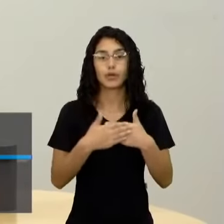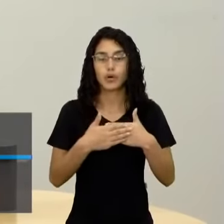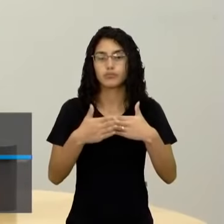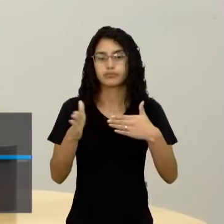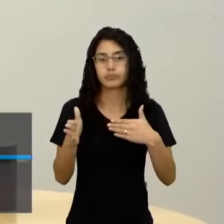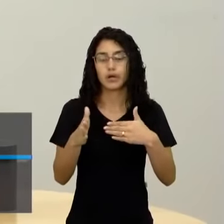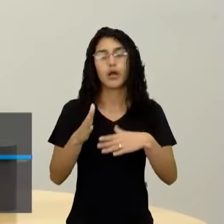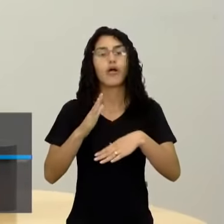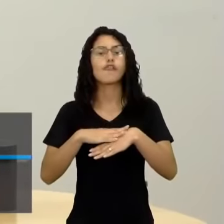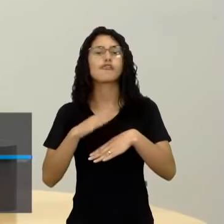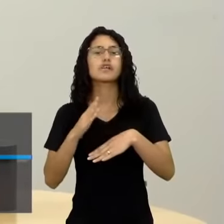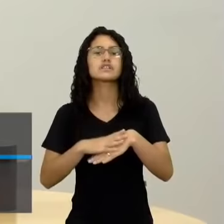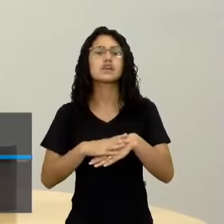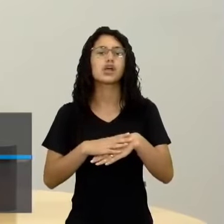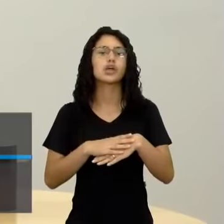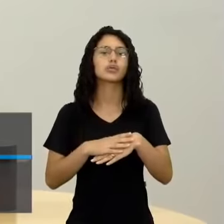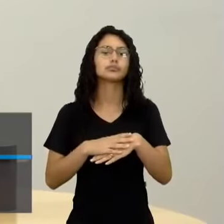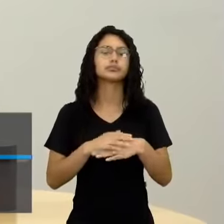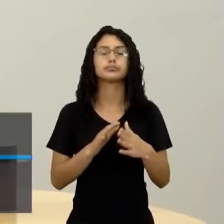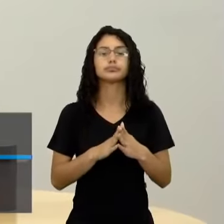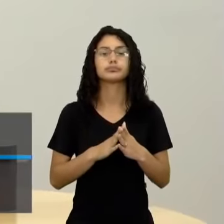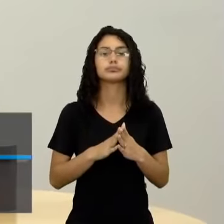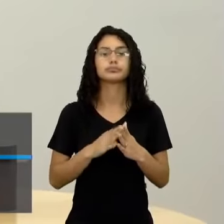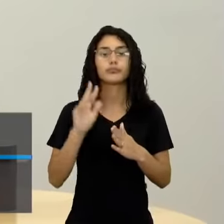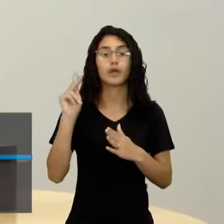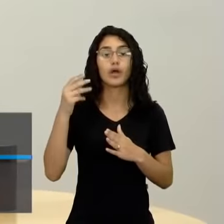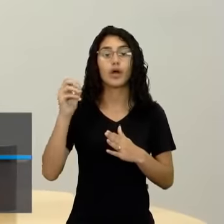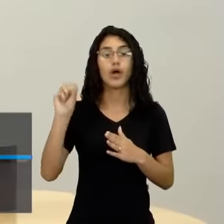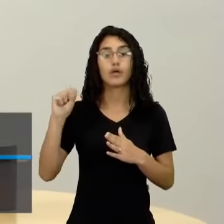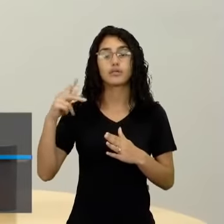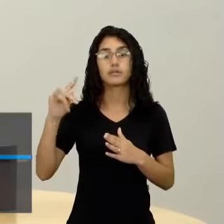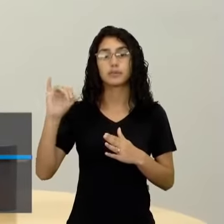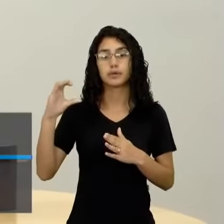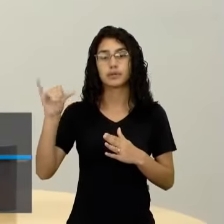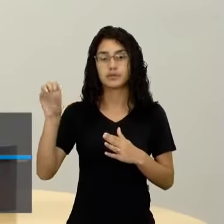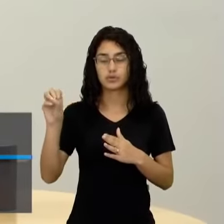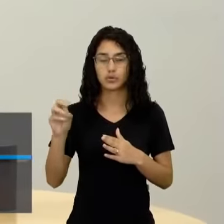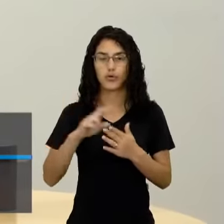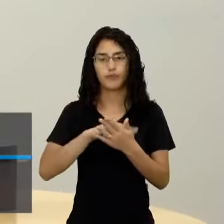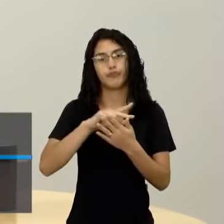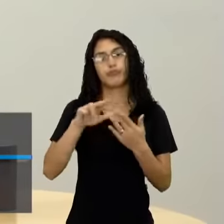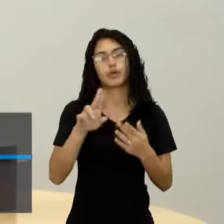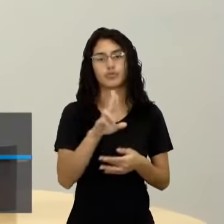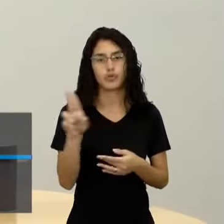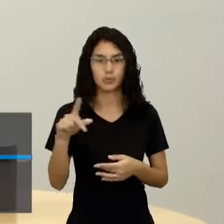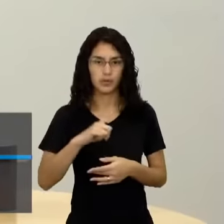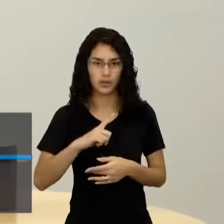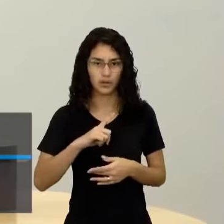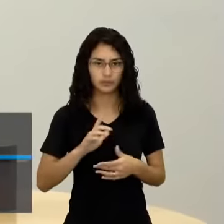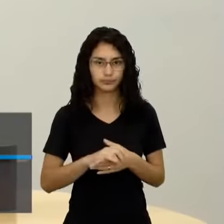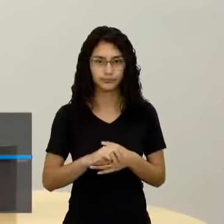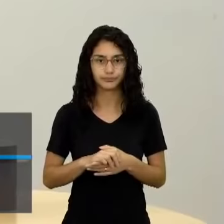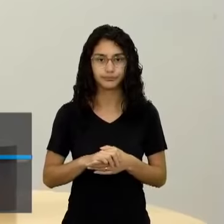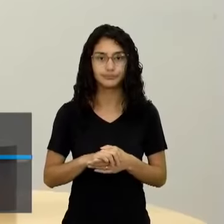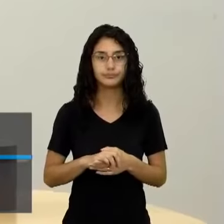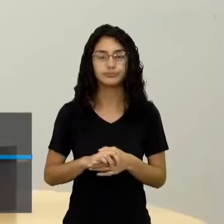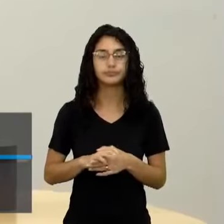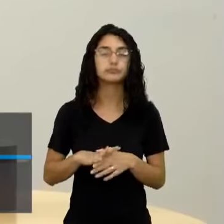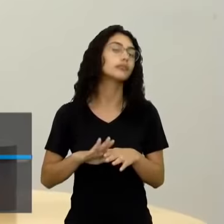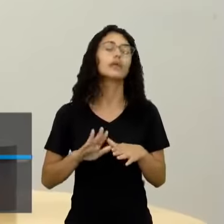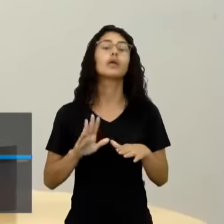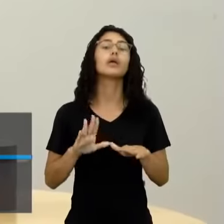poder funcionar como Sanatório Manicômio né hospício como vários nomes que a gente costuma chamar durante um tempo e então